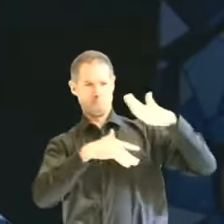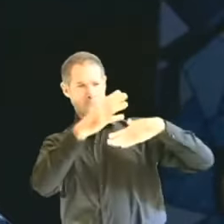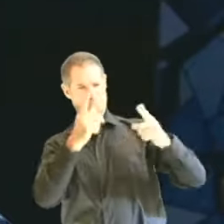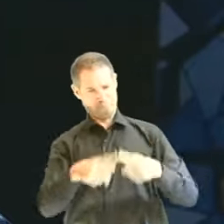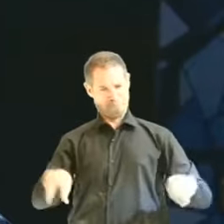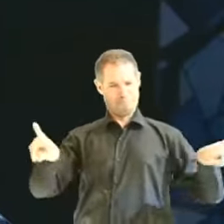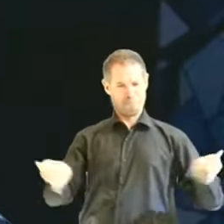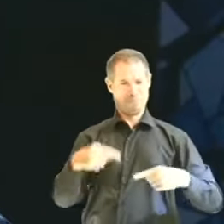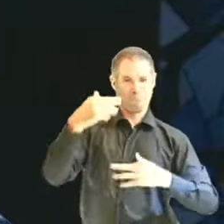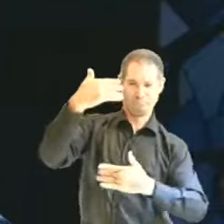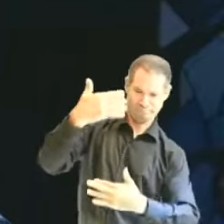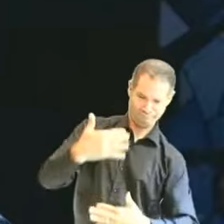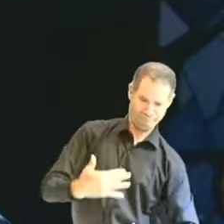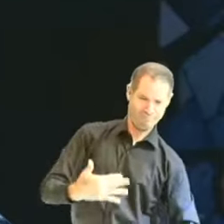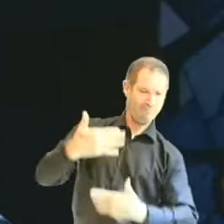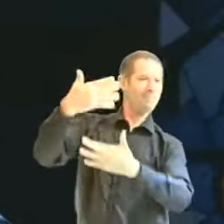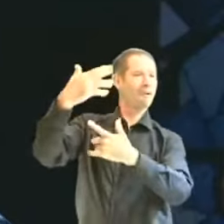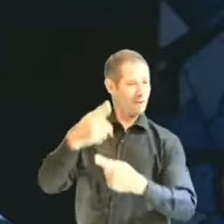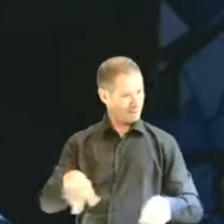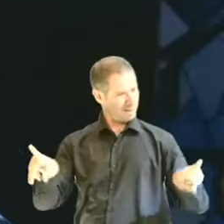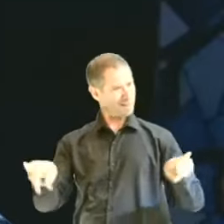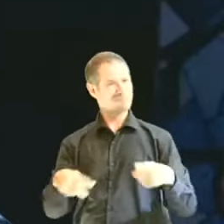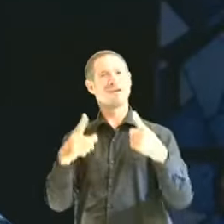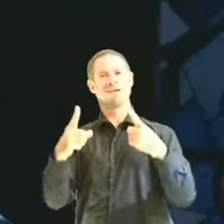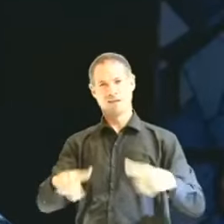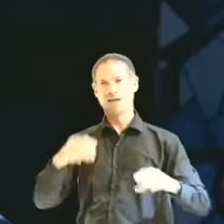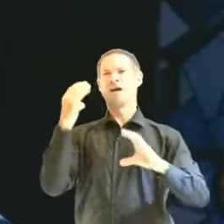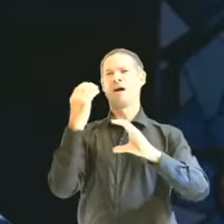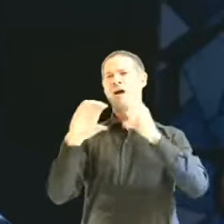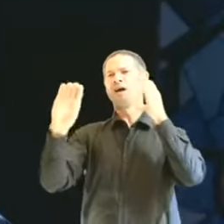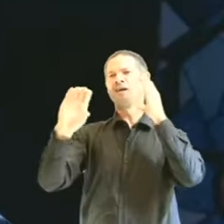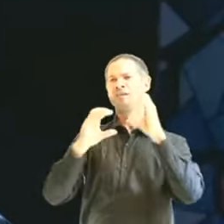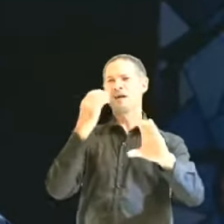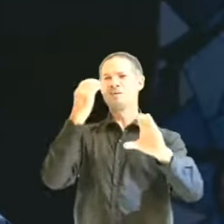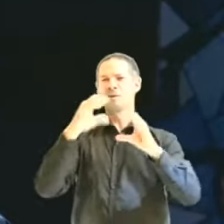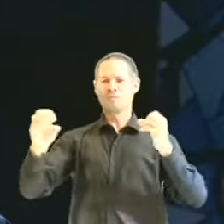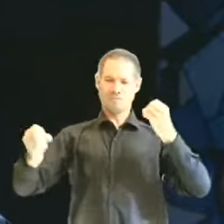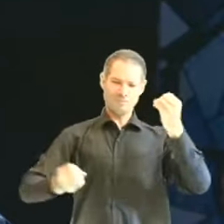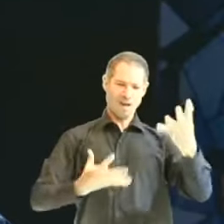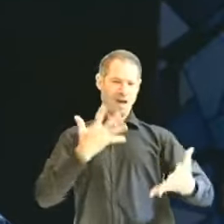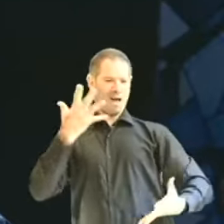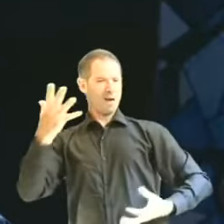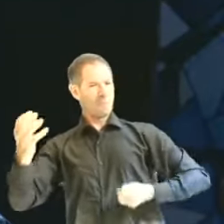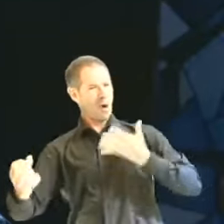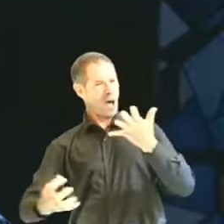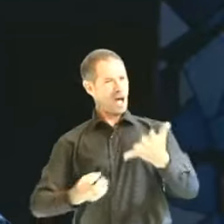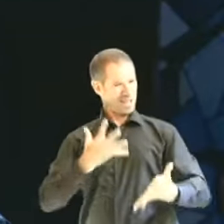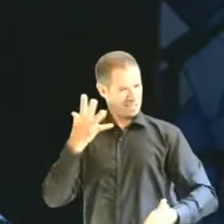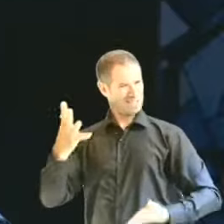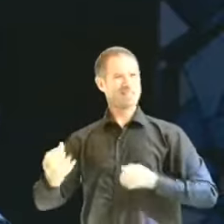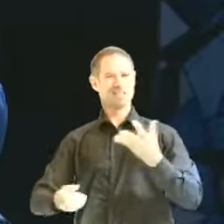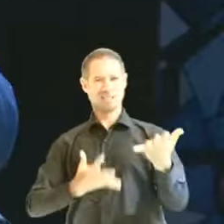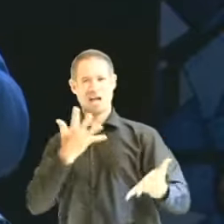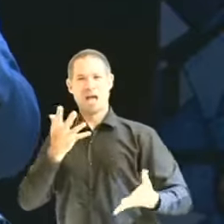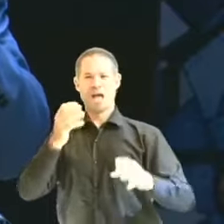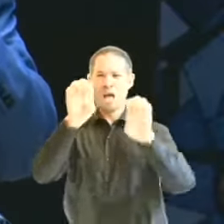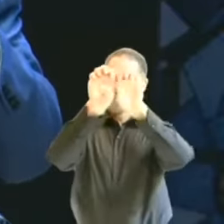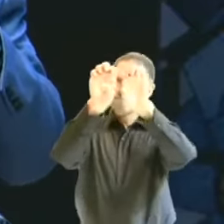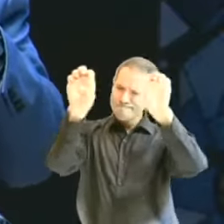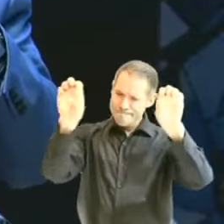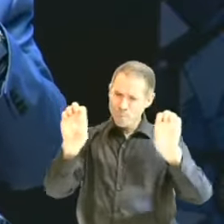Para instrumentos de cordas. Então eles cantavam essa poesia. E a